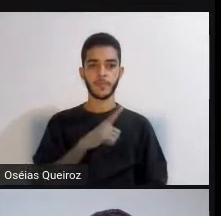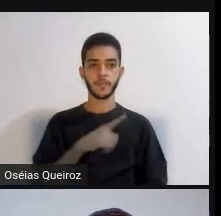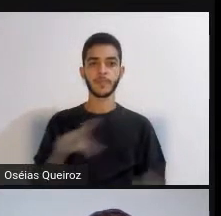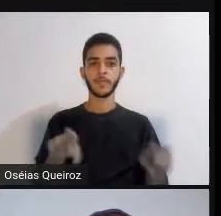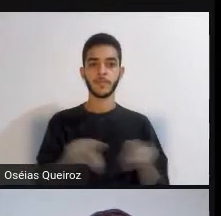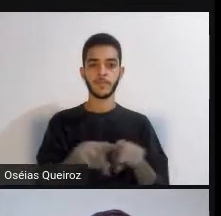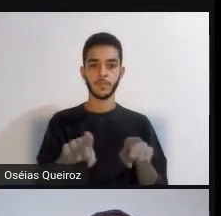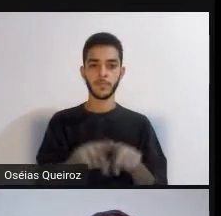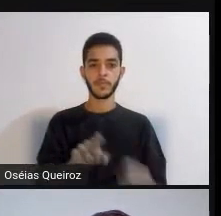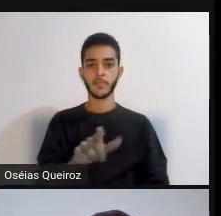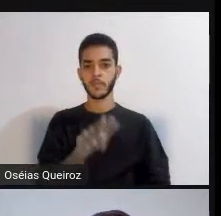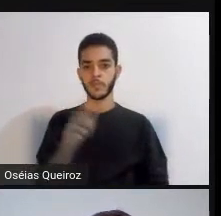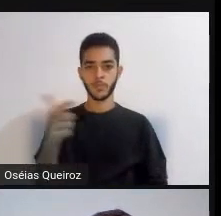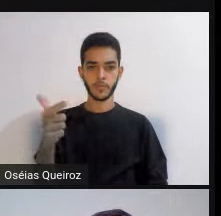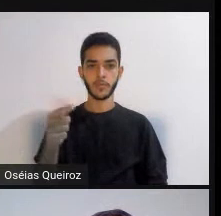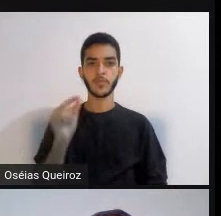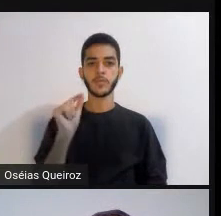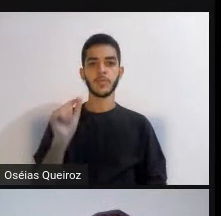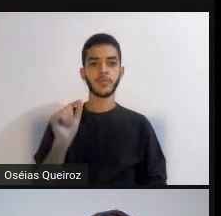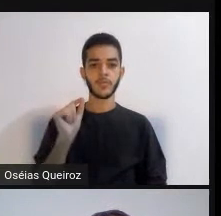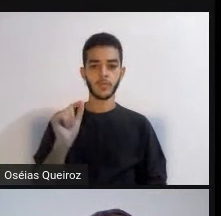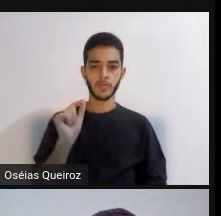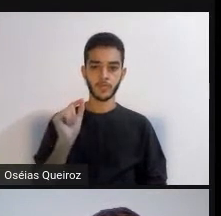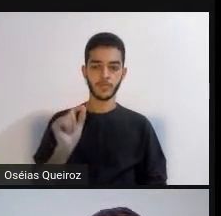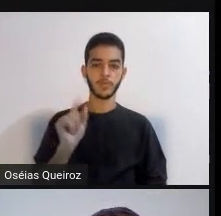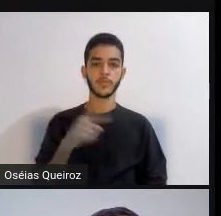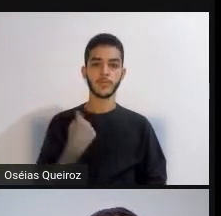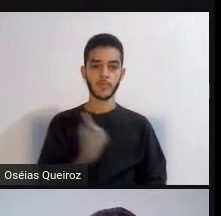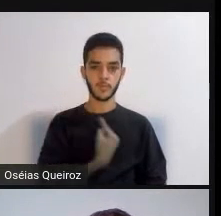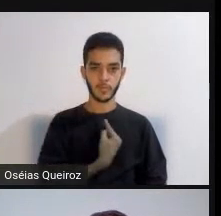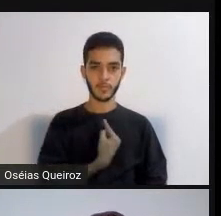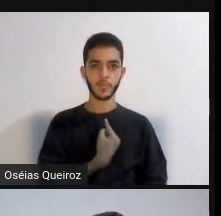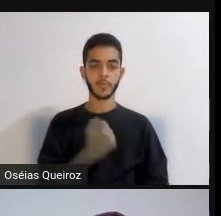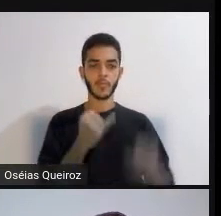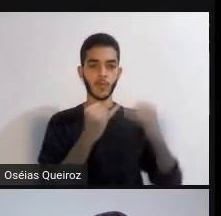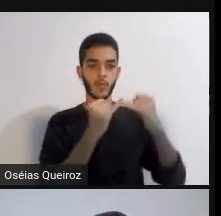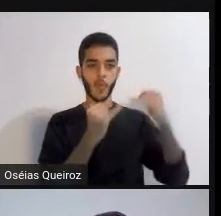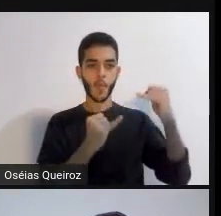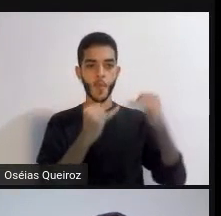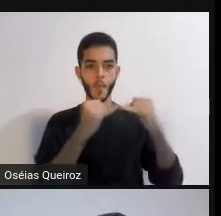exemplo de partículas também que encontramos nas nossas amostras, essas duas especificamente